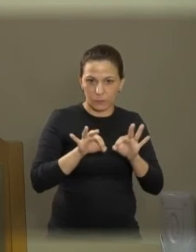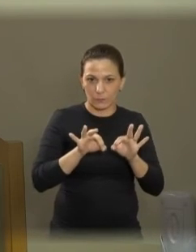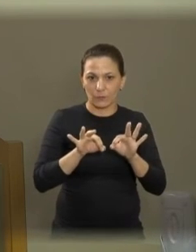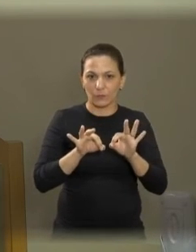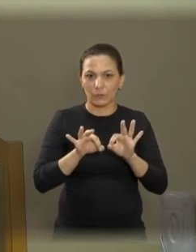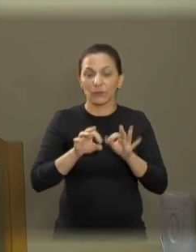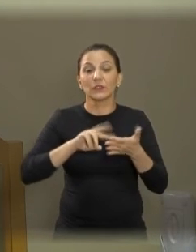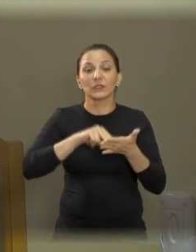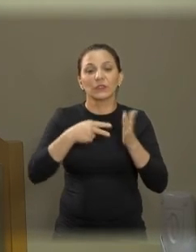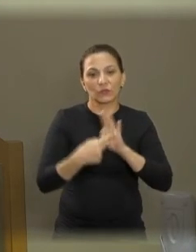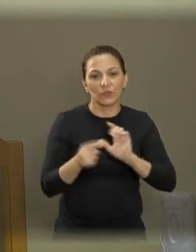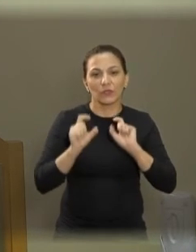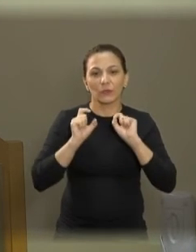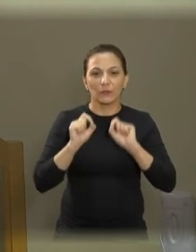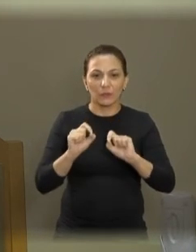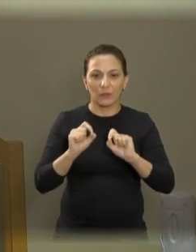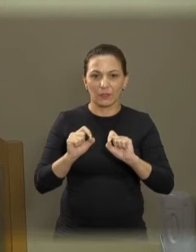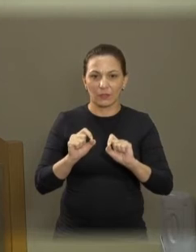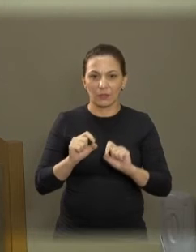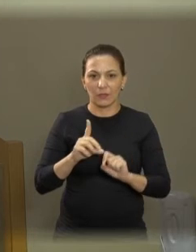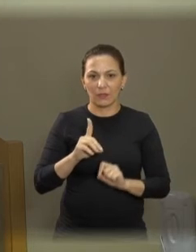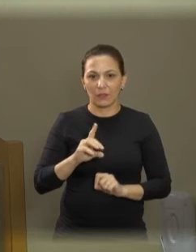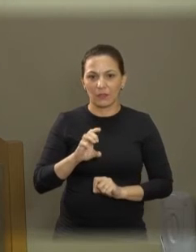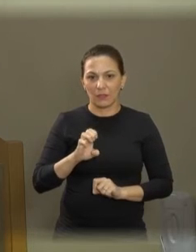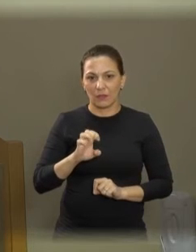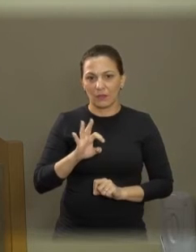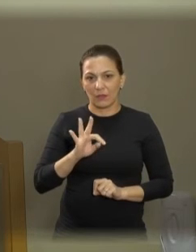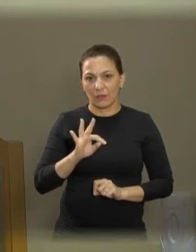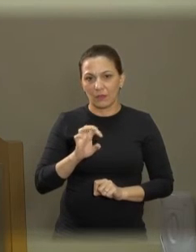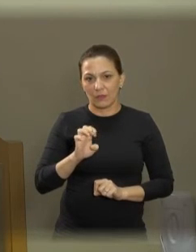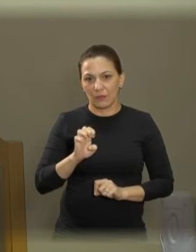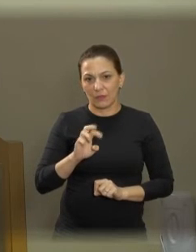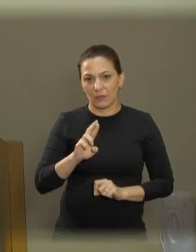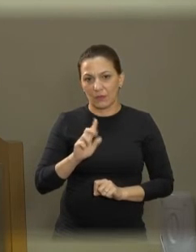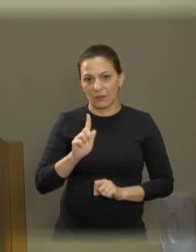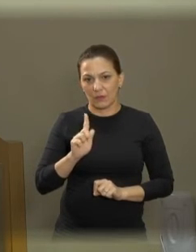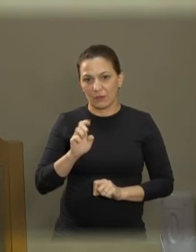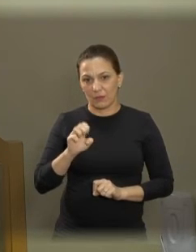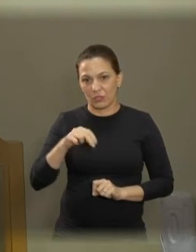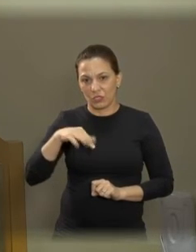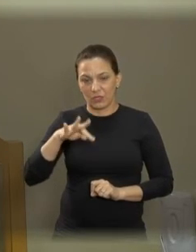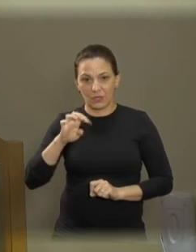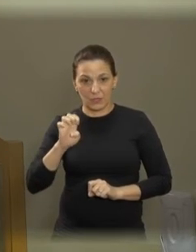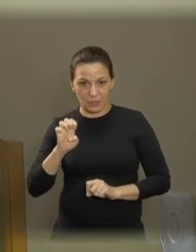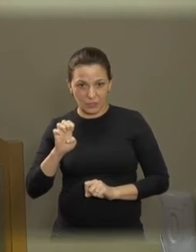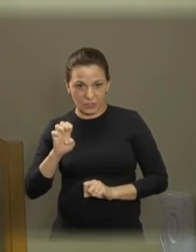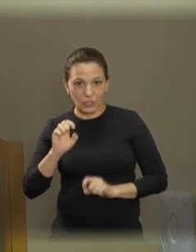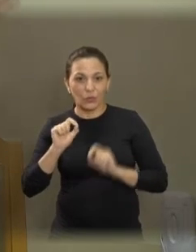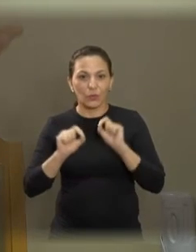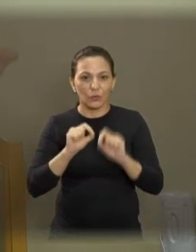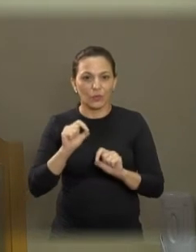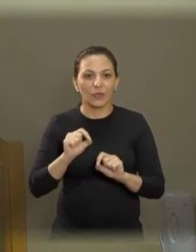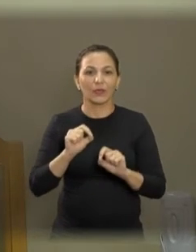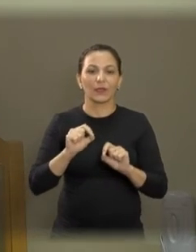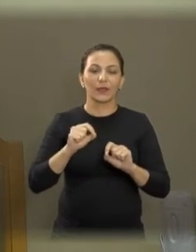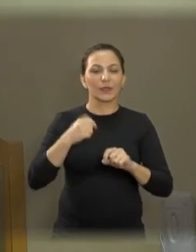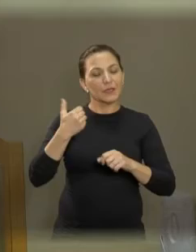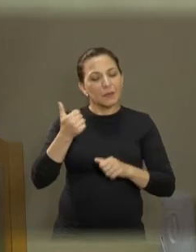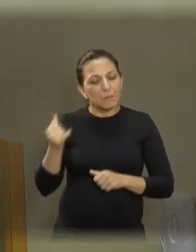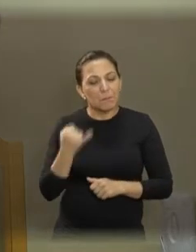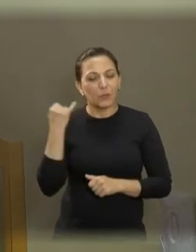seja, todo detergente é um tensoativo, mas nem todo tensoativo é um detergente. E a gente começa